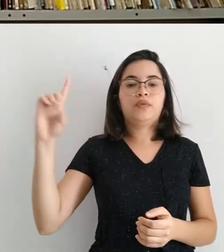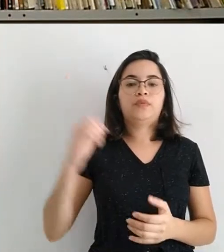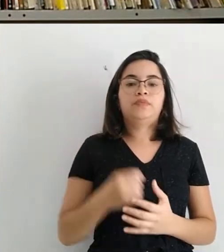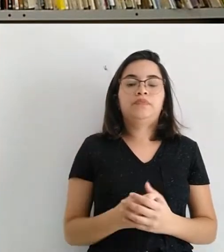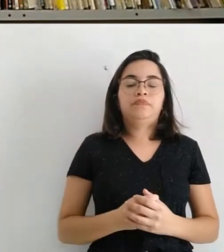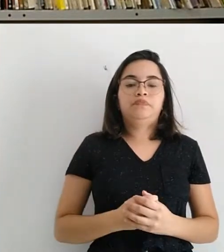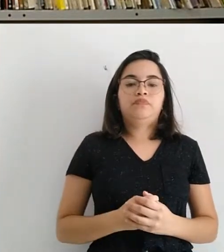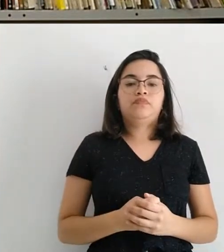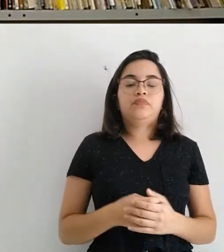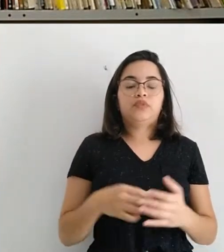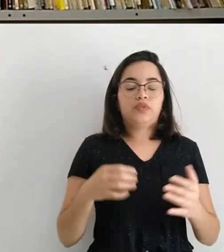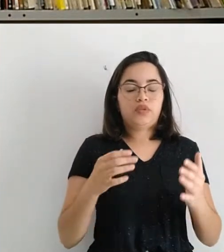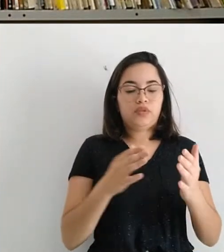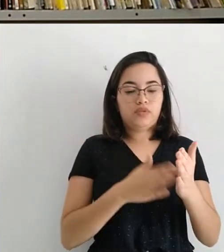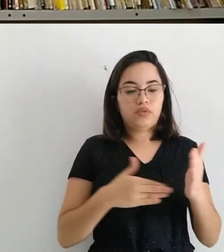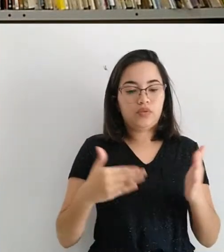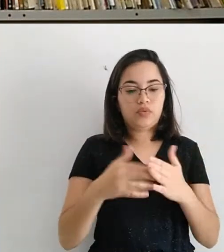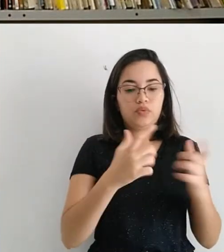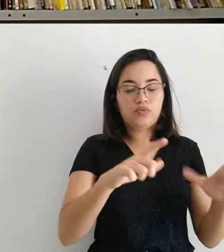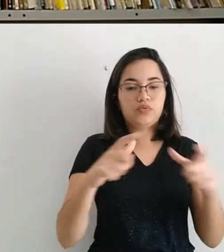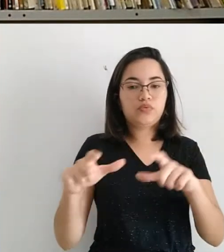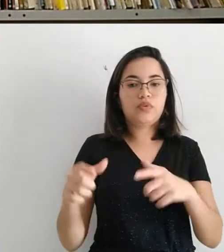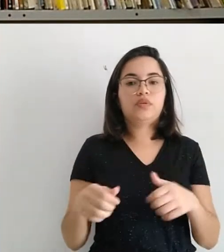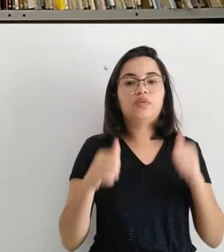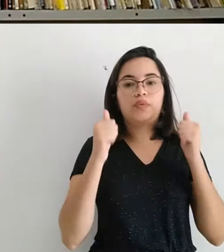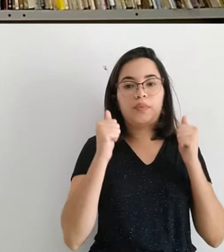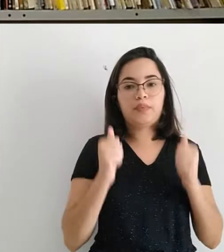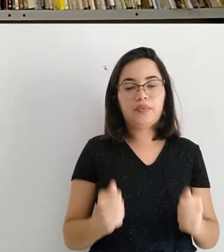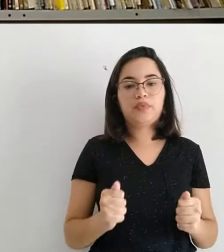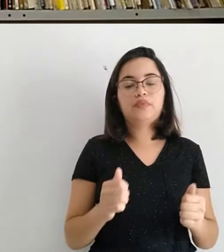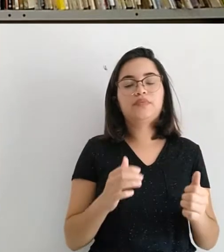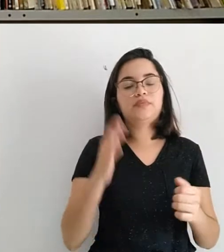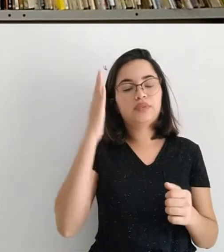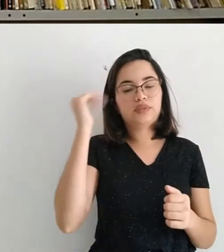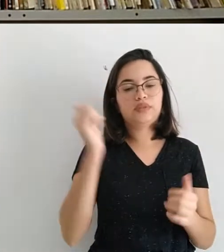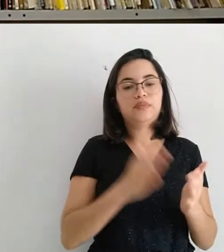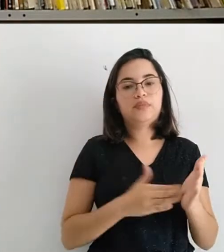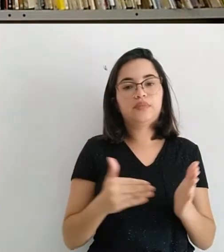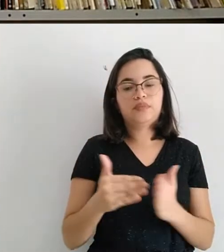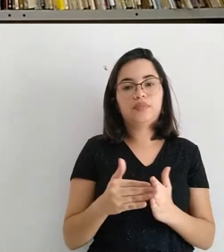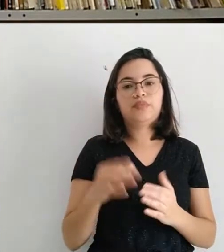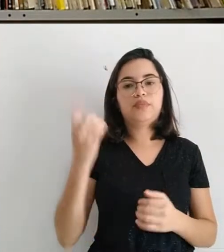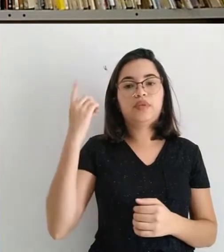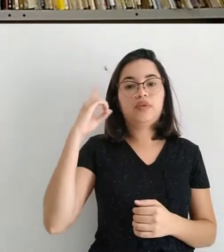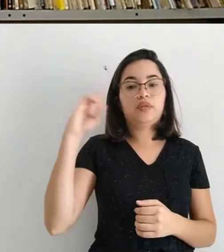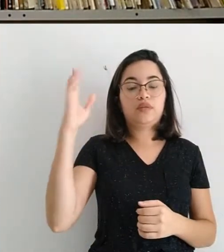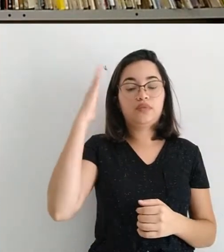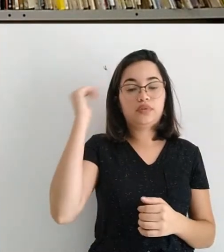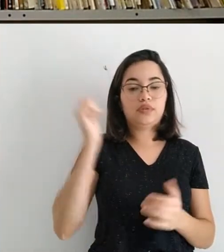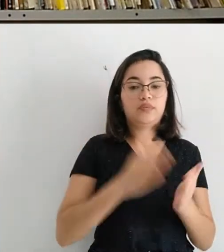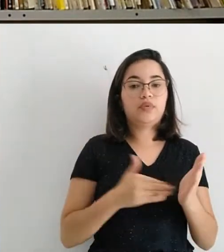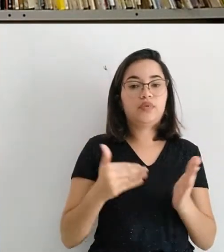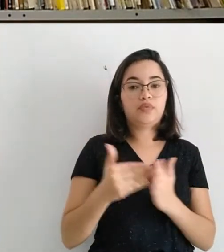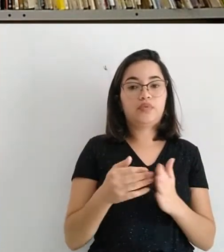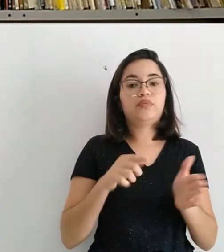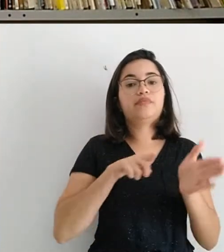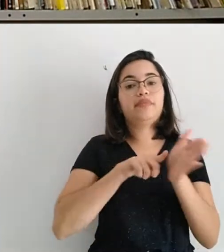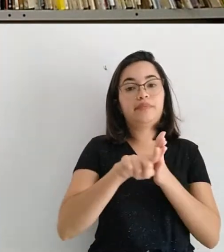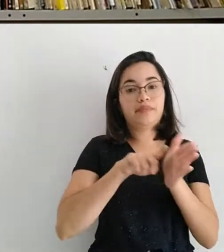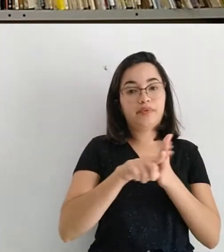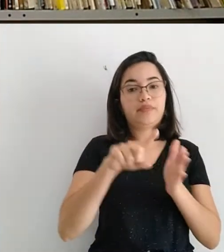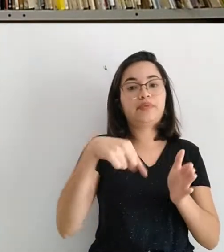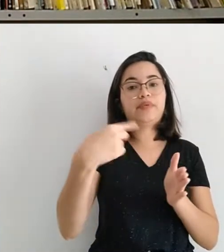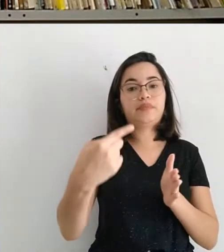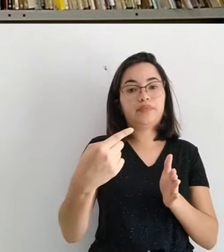onisciente, onipresente, onipotente. Deus sabe tudo e Deus vai pedir contas de todas